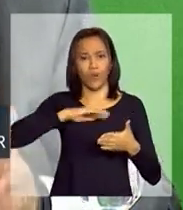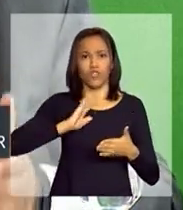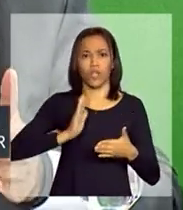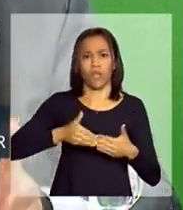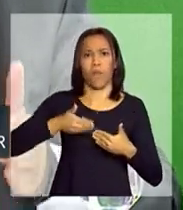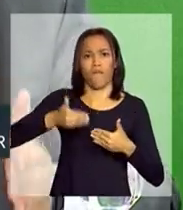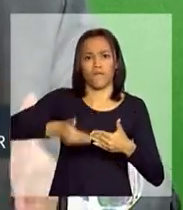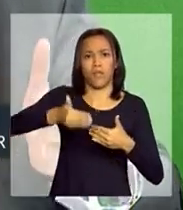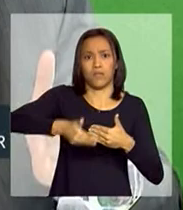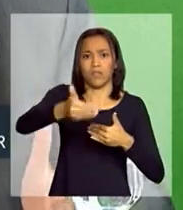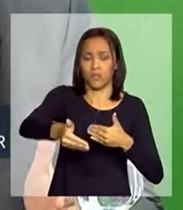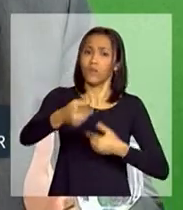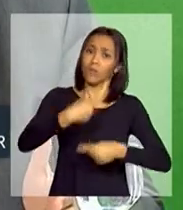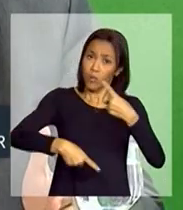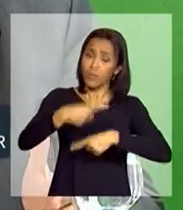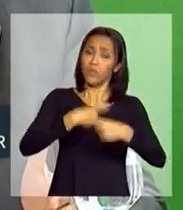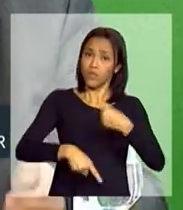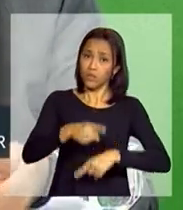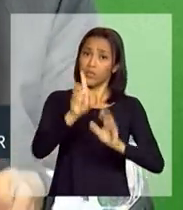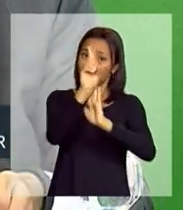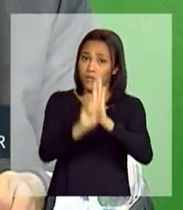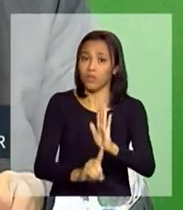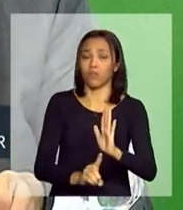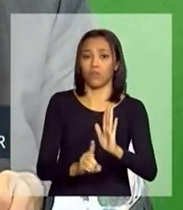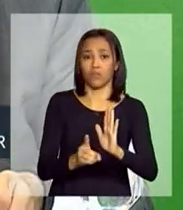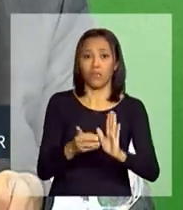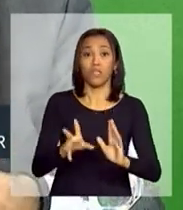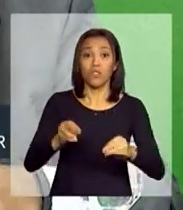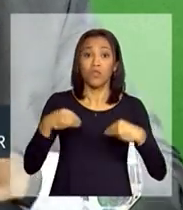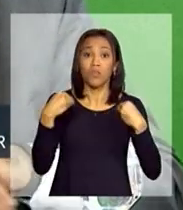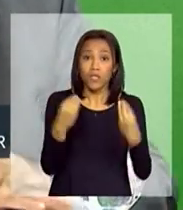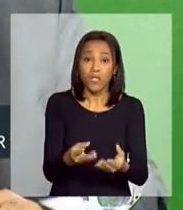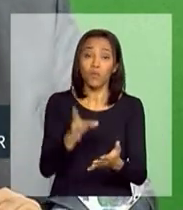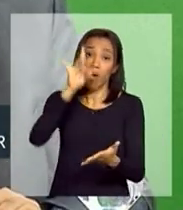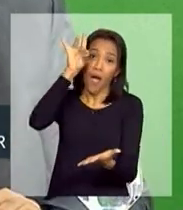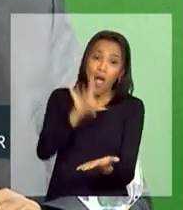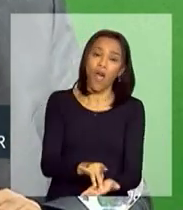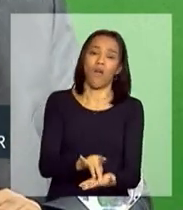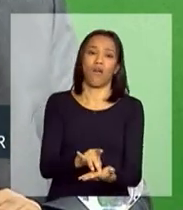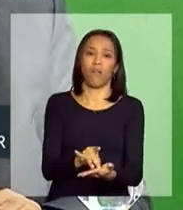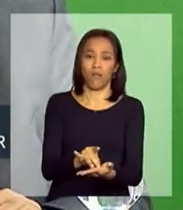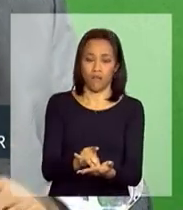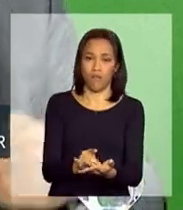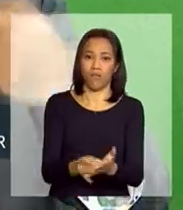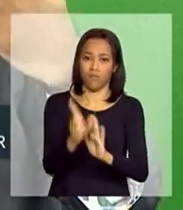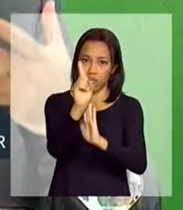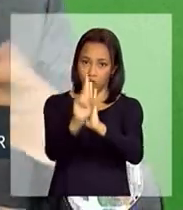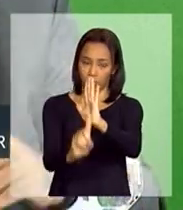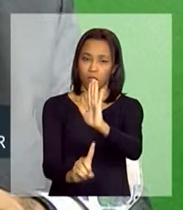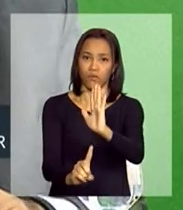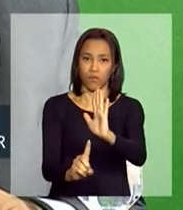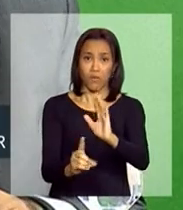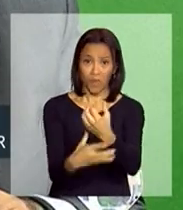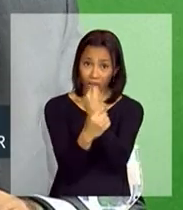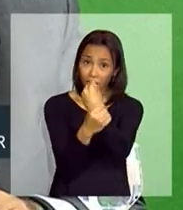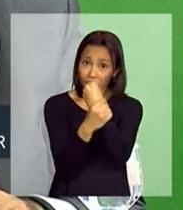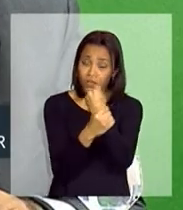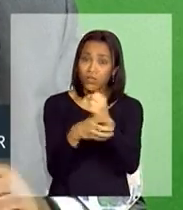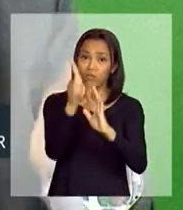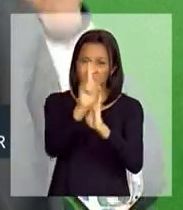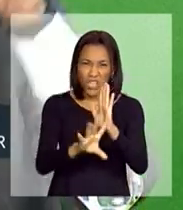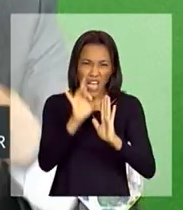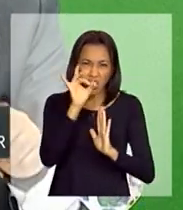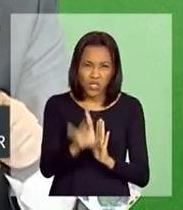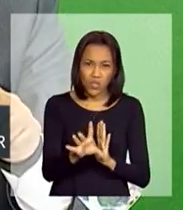ponto de vista uma política de estado do Consumidor você tá garantido efetividade Ah será que para garantir um direito é só através